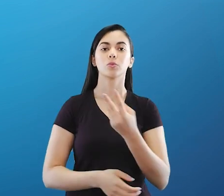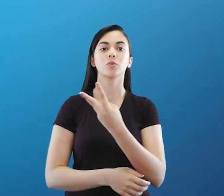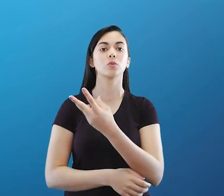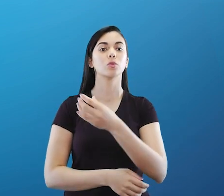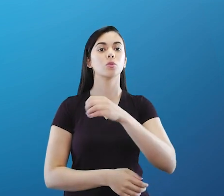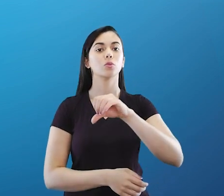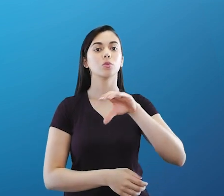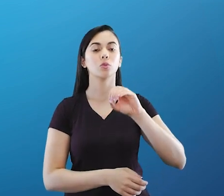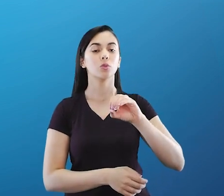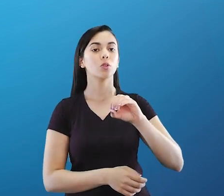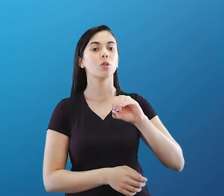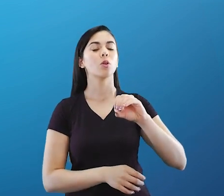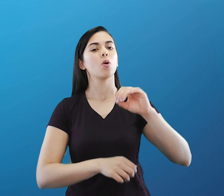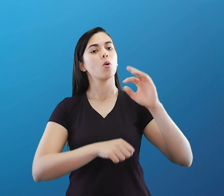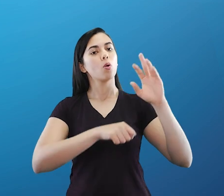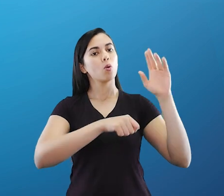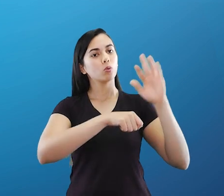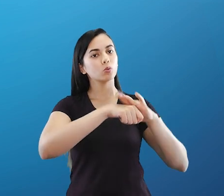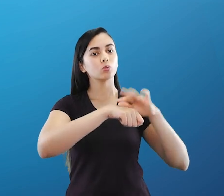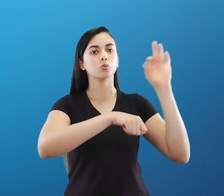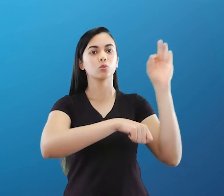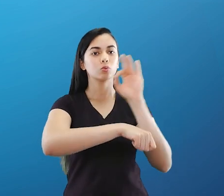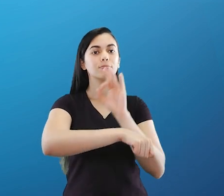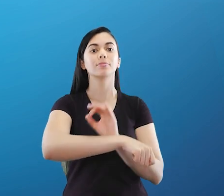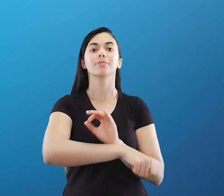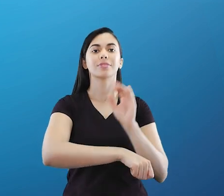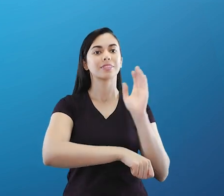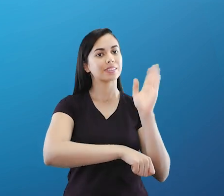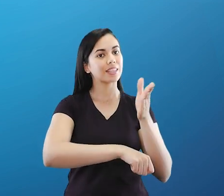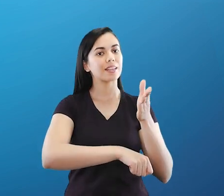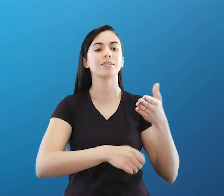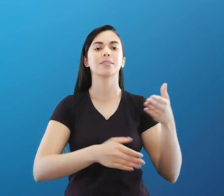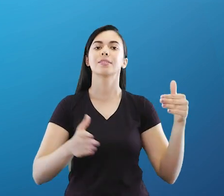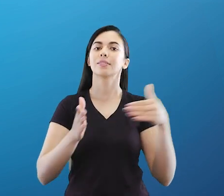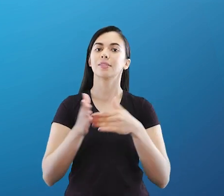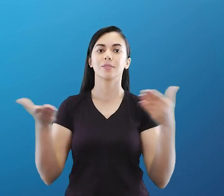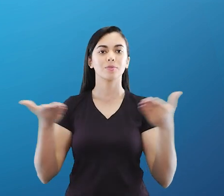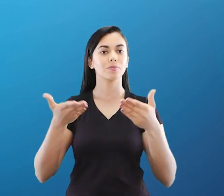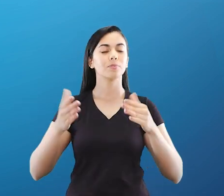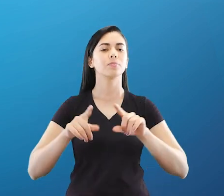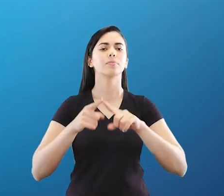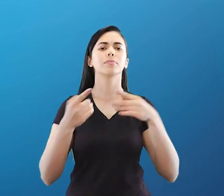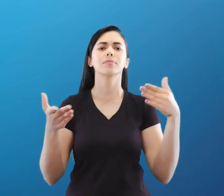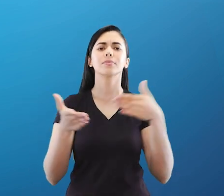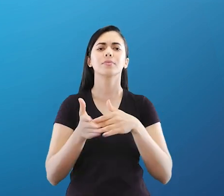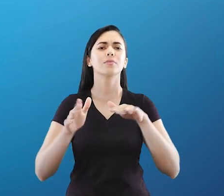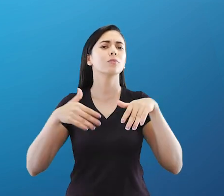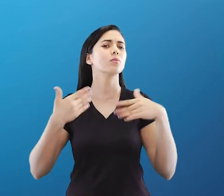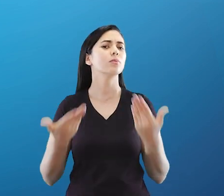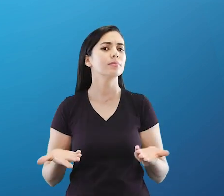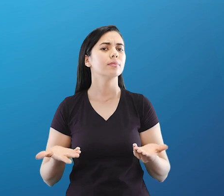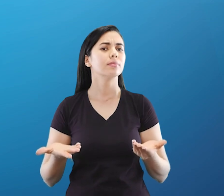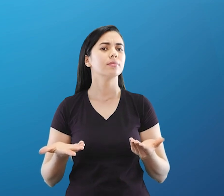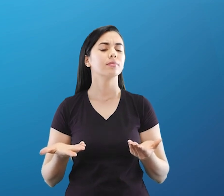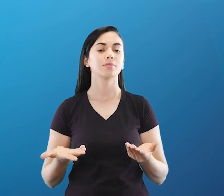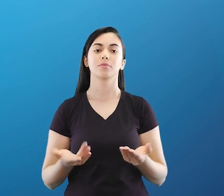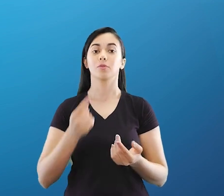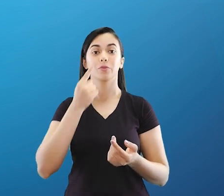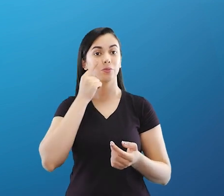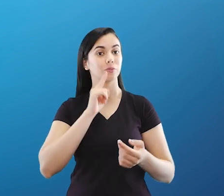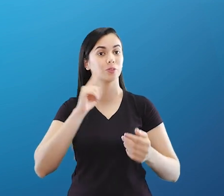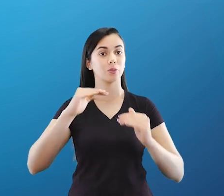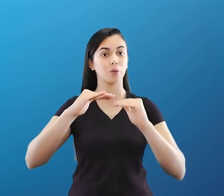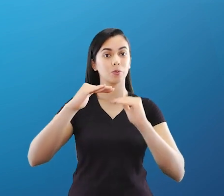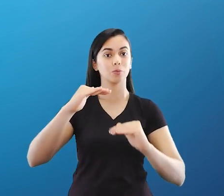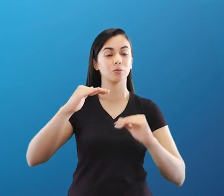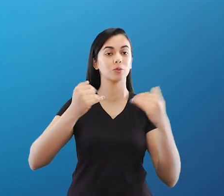mil casos registrados até agora. Mas até agora quando, professor? Aí lá embaixo tem